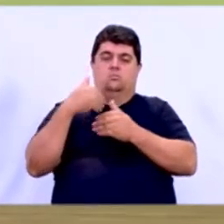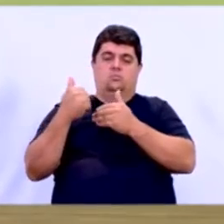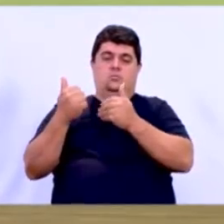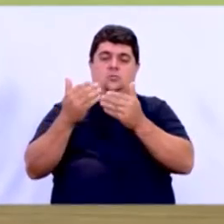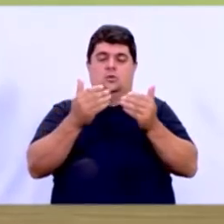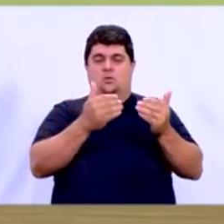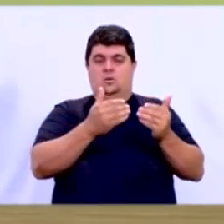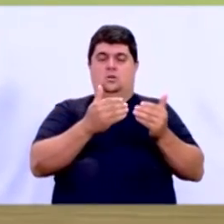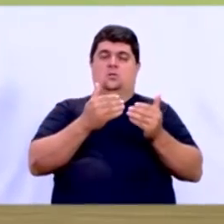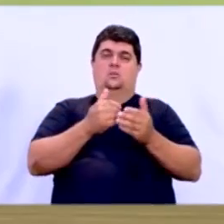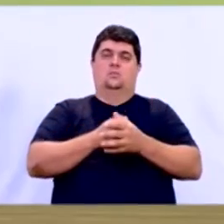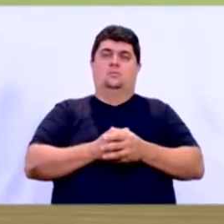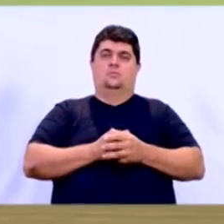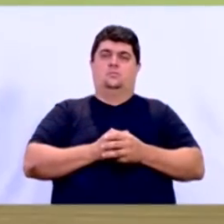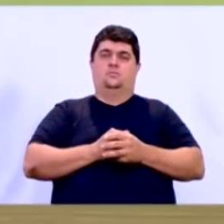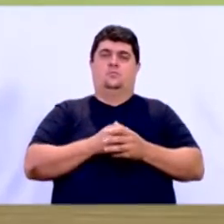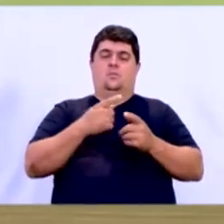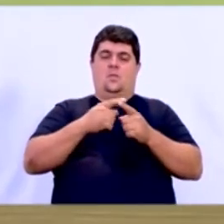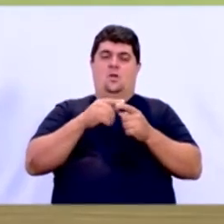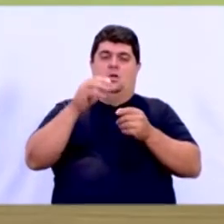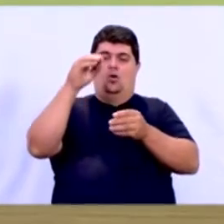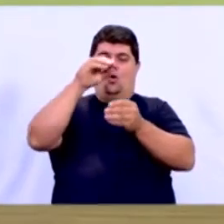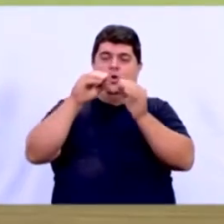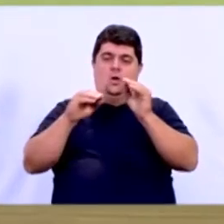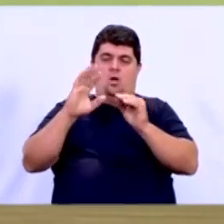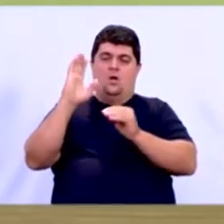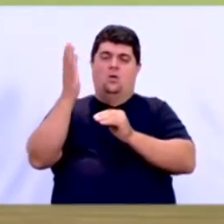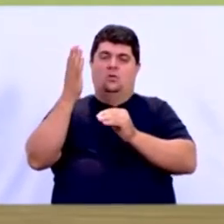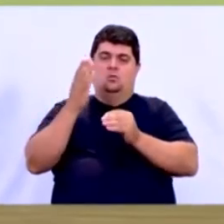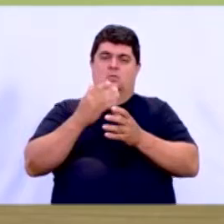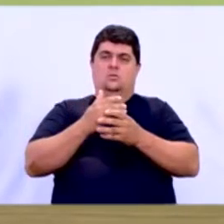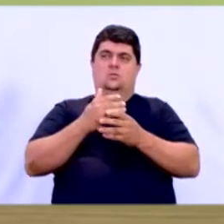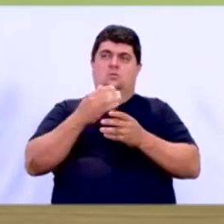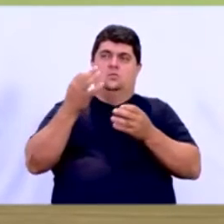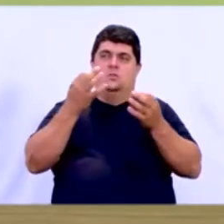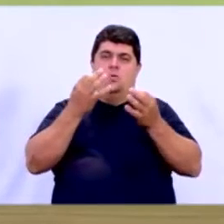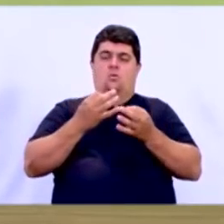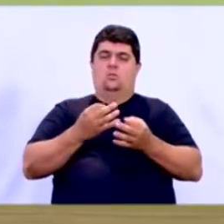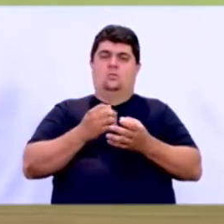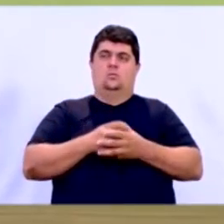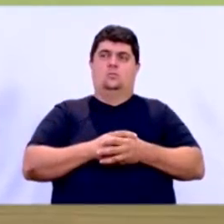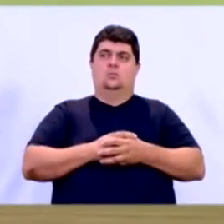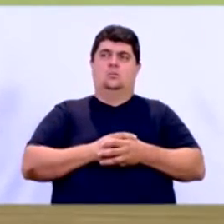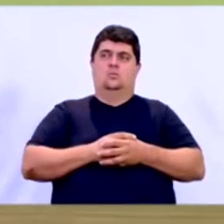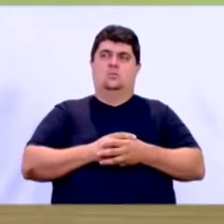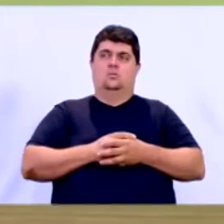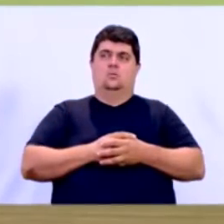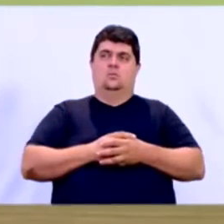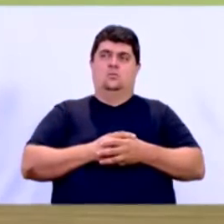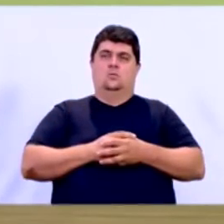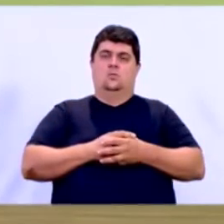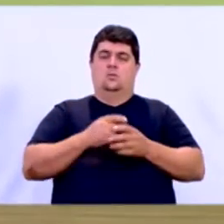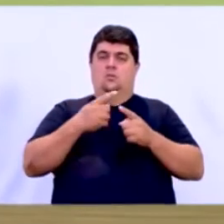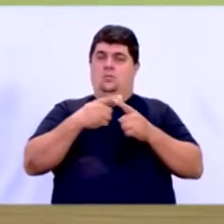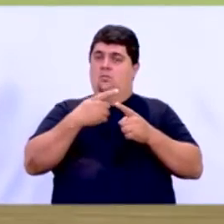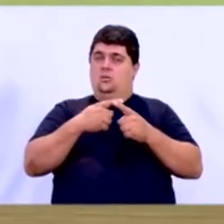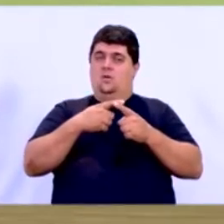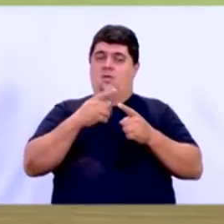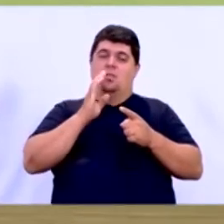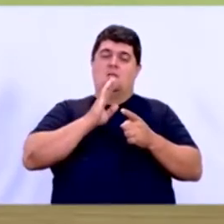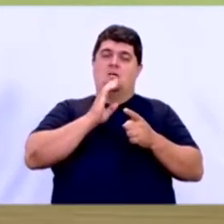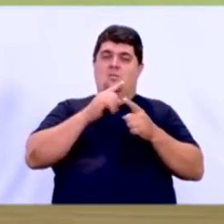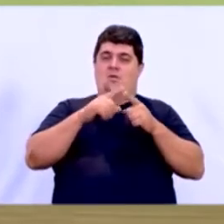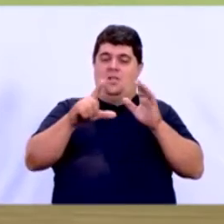para as regiões, para reflorestamento ou ornamentação. Eu achei interessante que ele colocou aqui umas ordens legais, porque a gente sabe